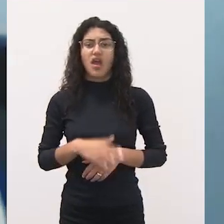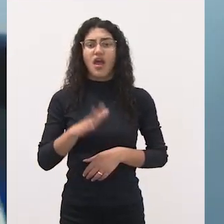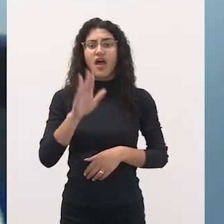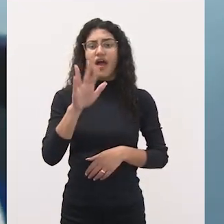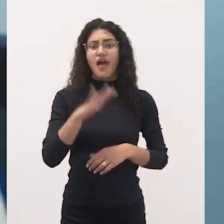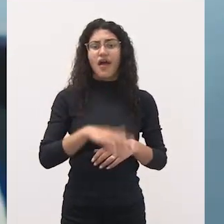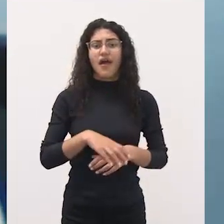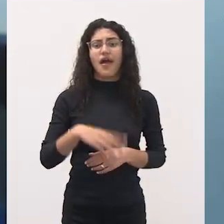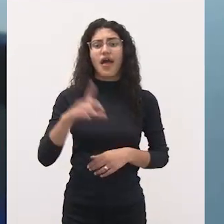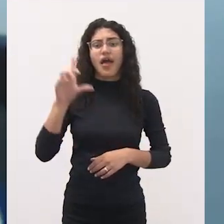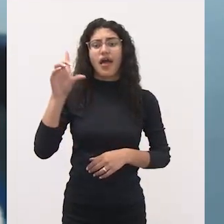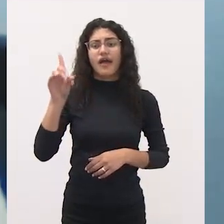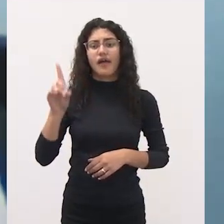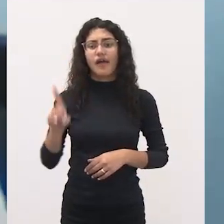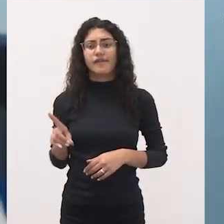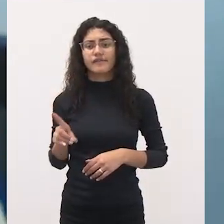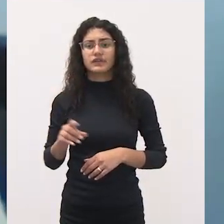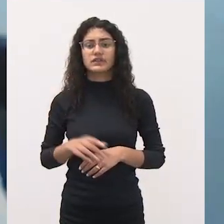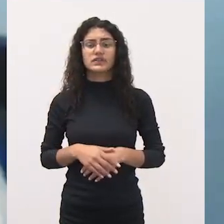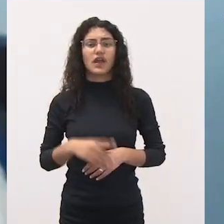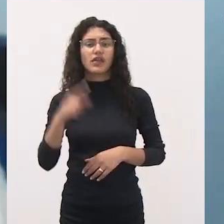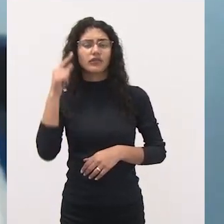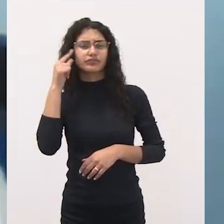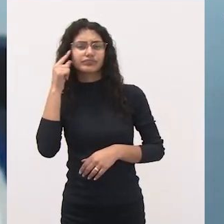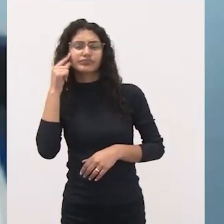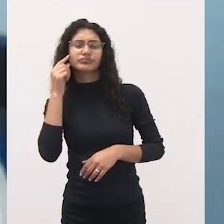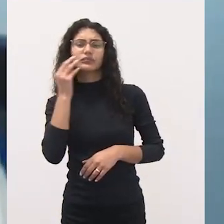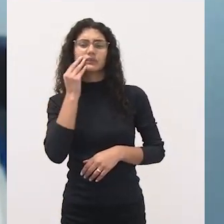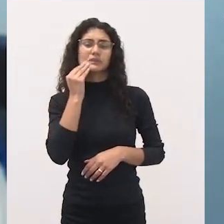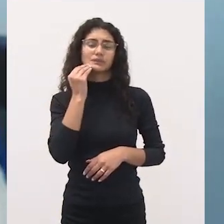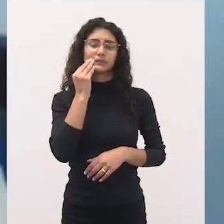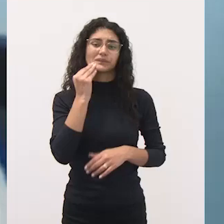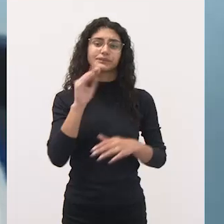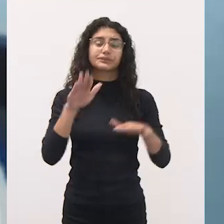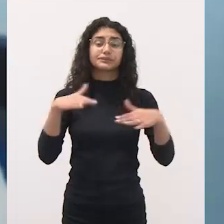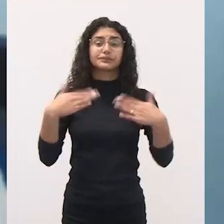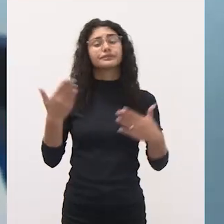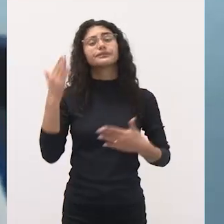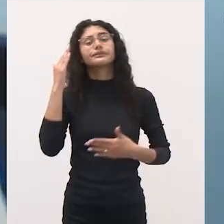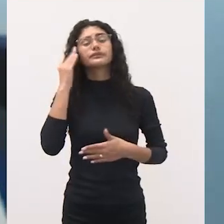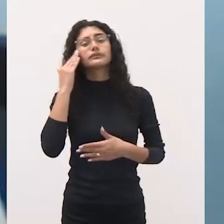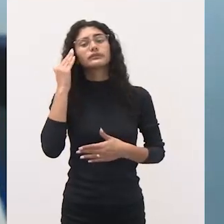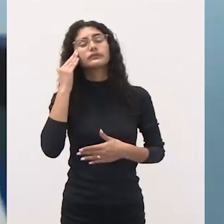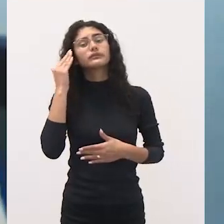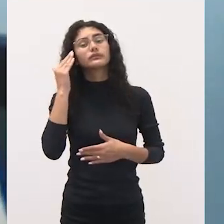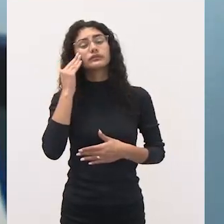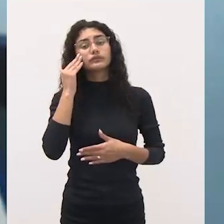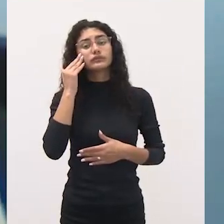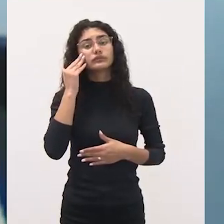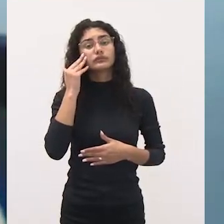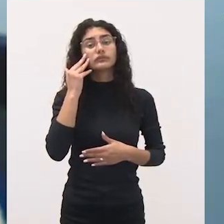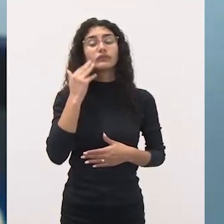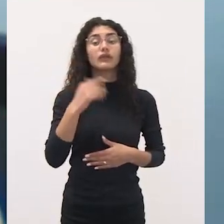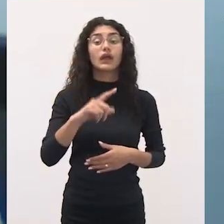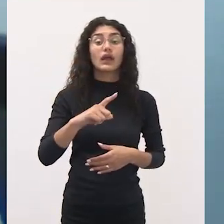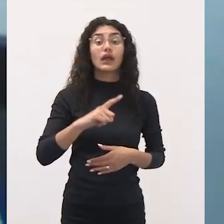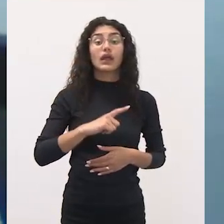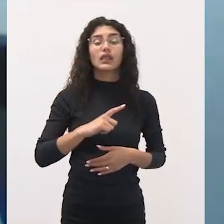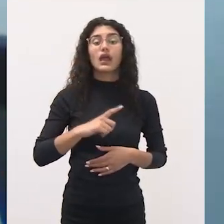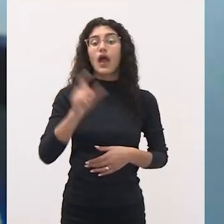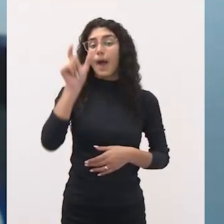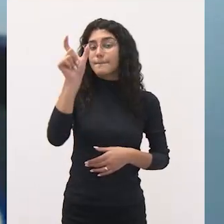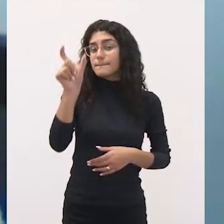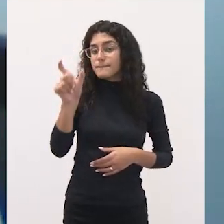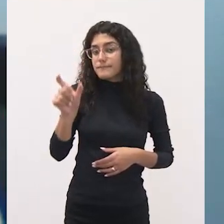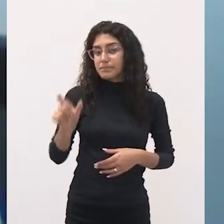o deficiente mental. Então, entender que existe a